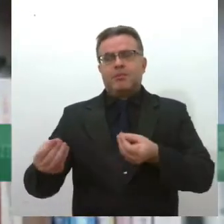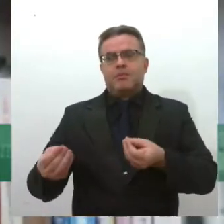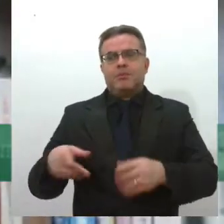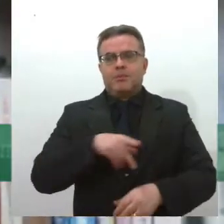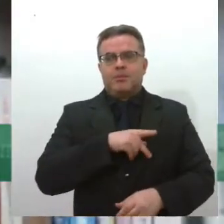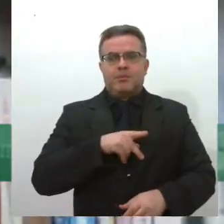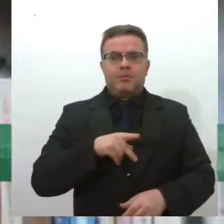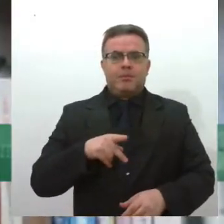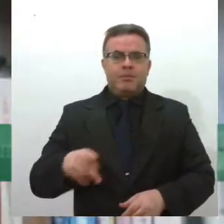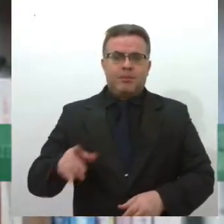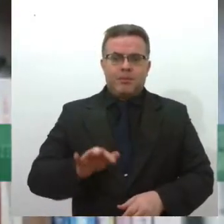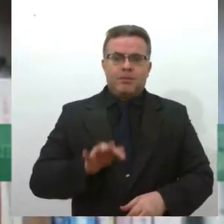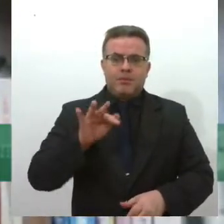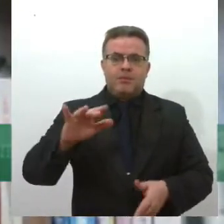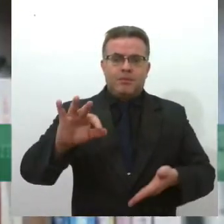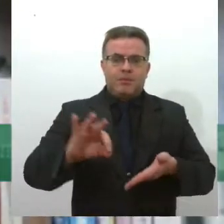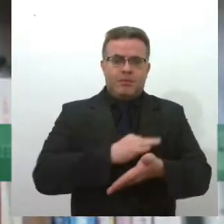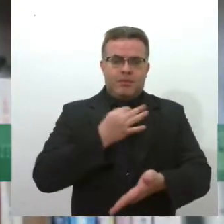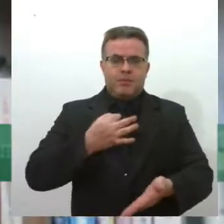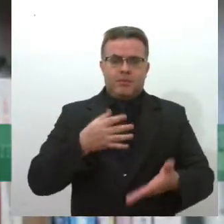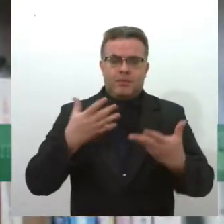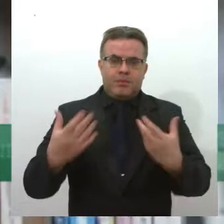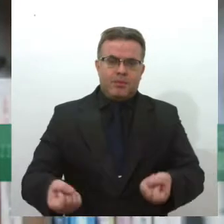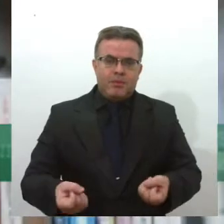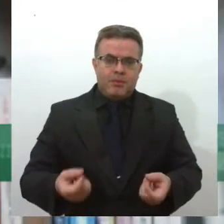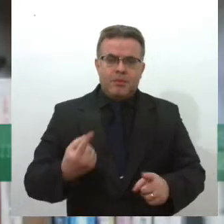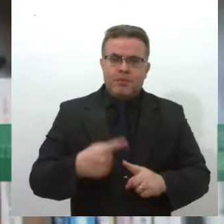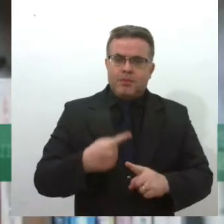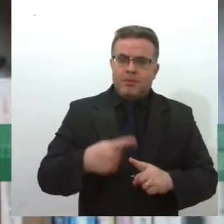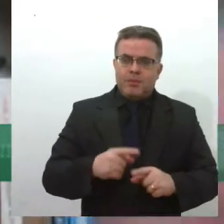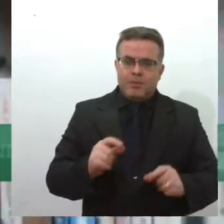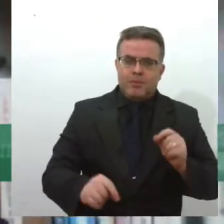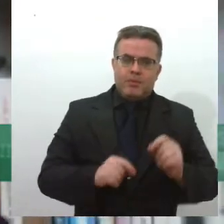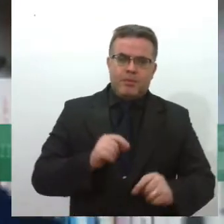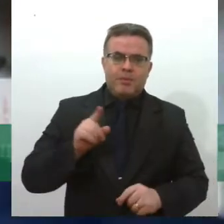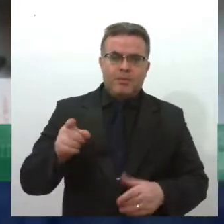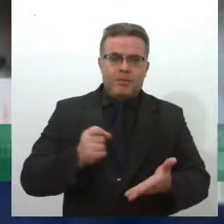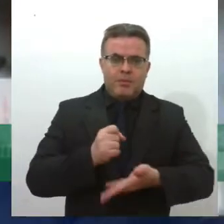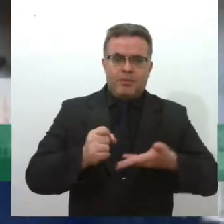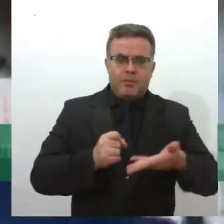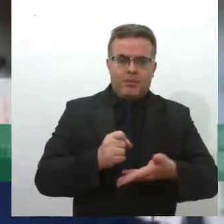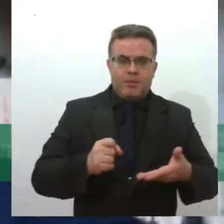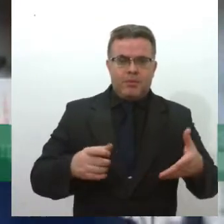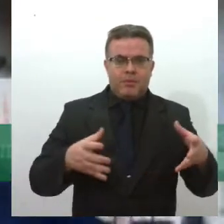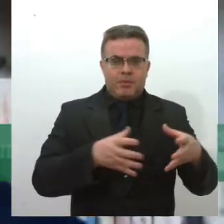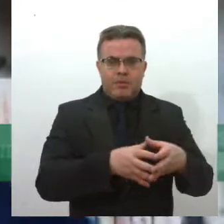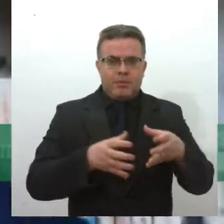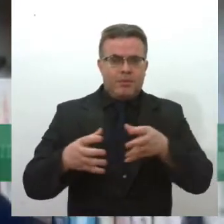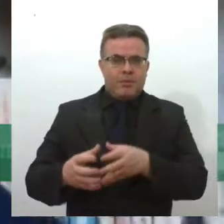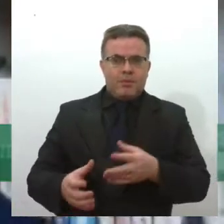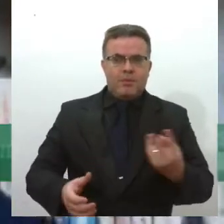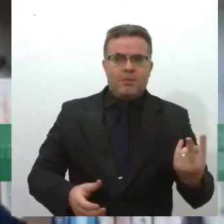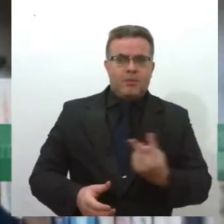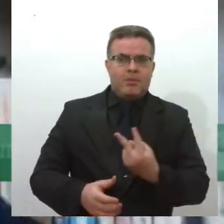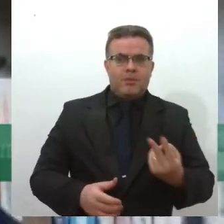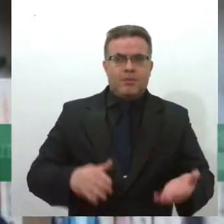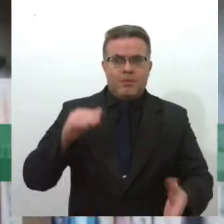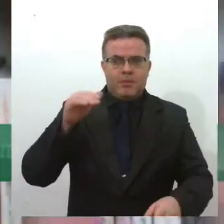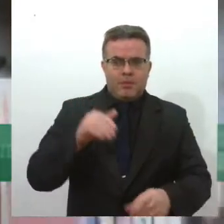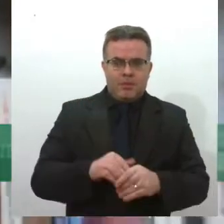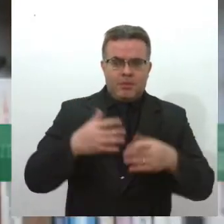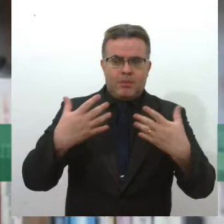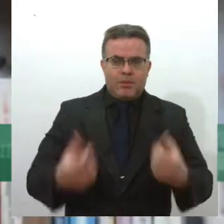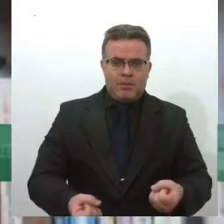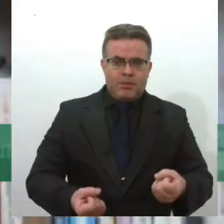República para sanção e ele vai sancionar porque sua base parlamentar, tanto na Câmara como no Senado, votou a